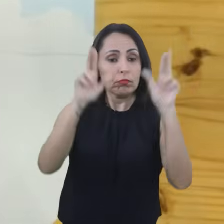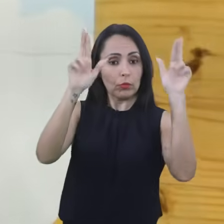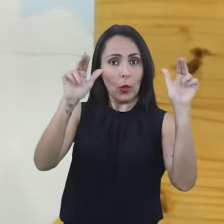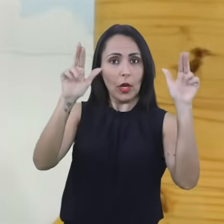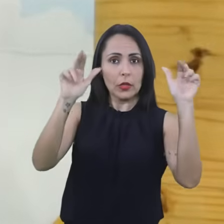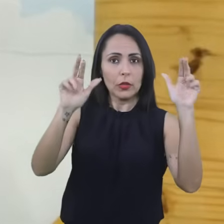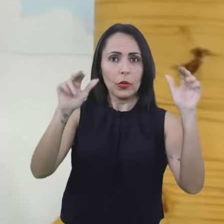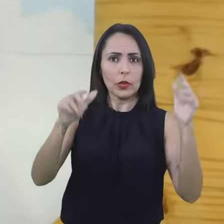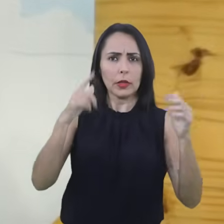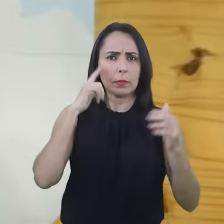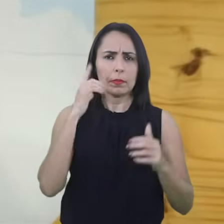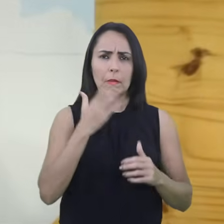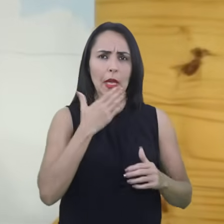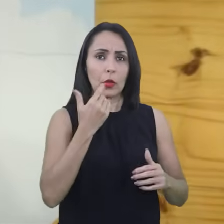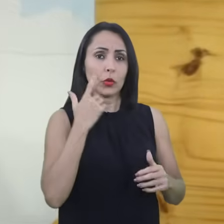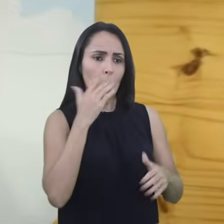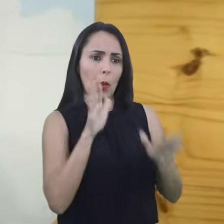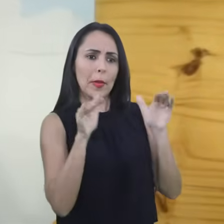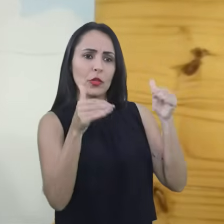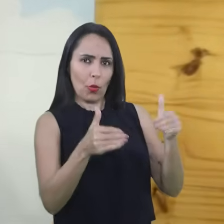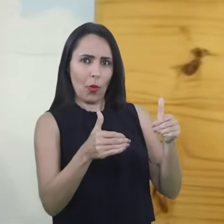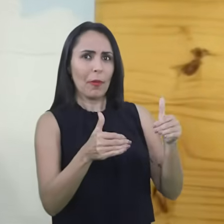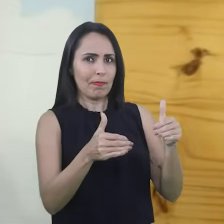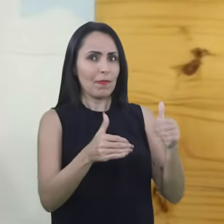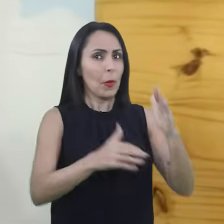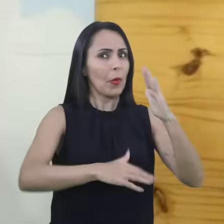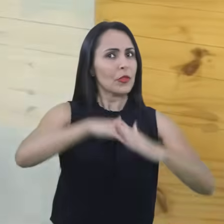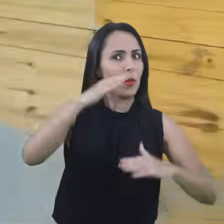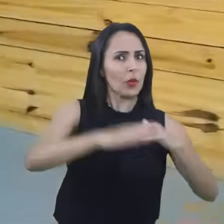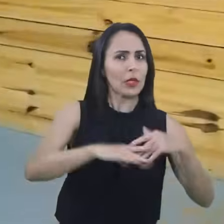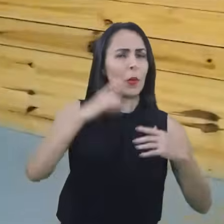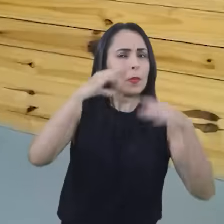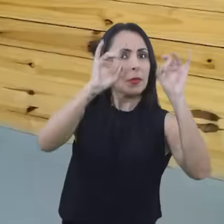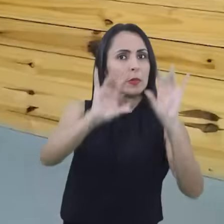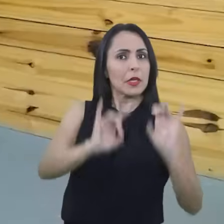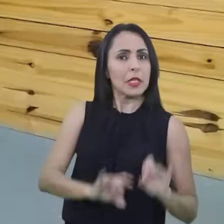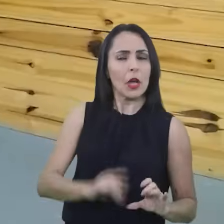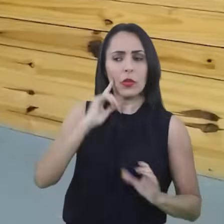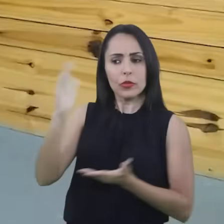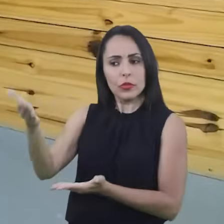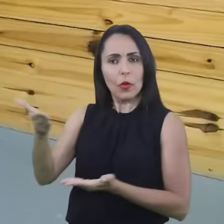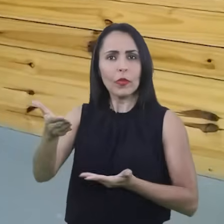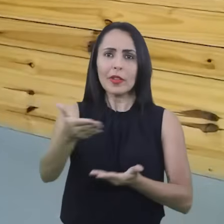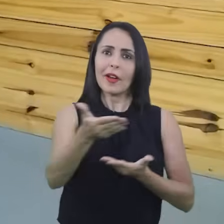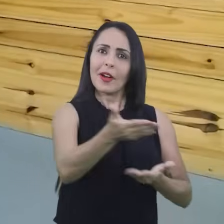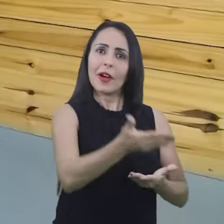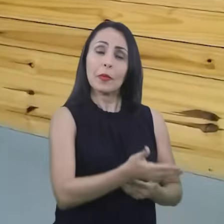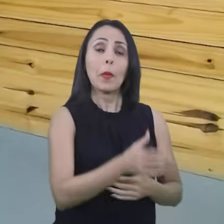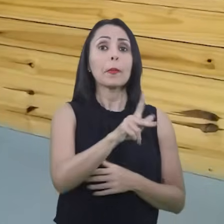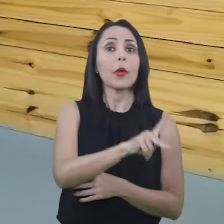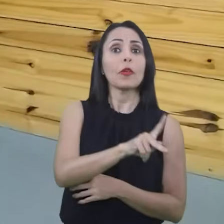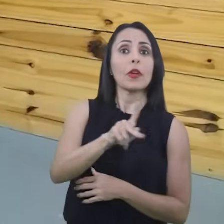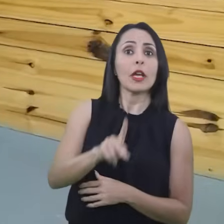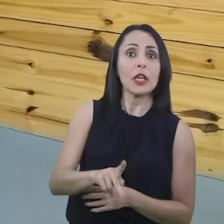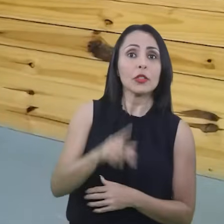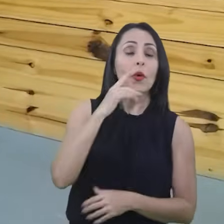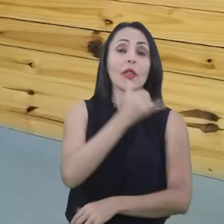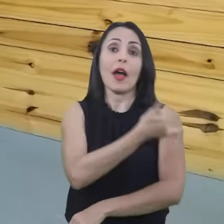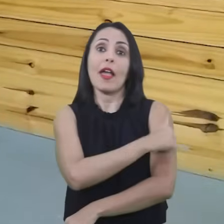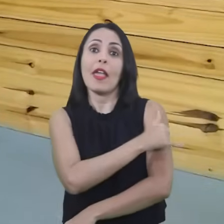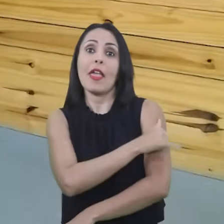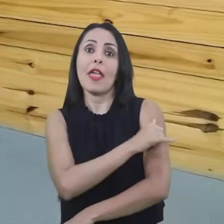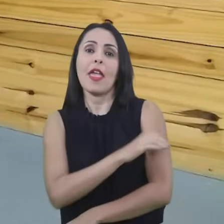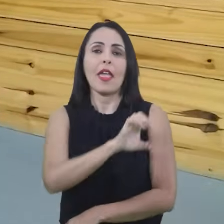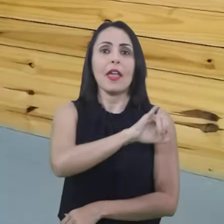assunto, nada melhor do que um especialista. Por isso, nesse momento, nós convidamos o professor da EJA